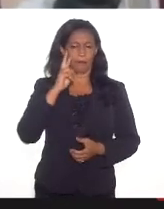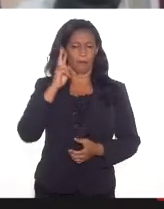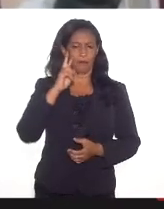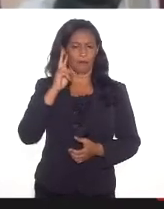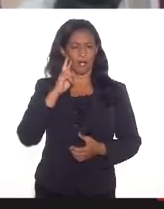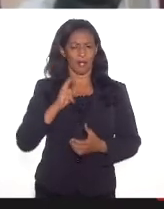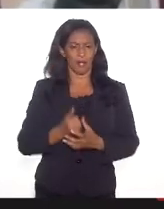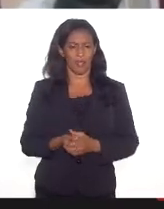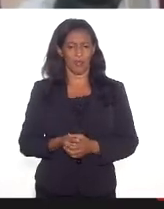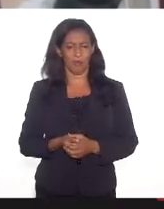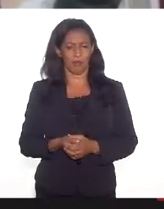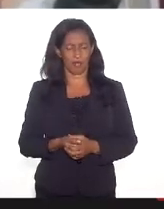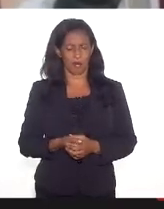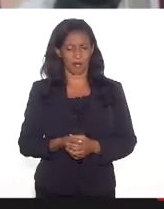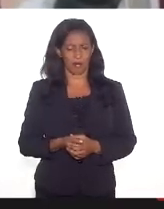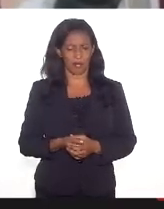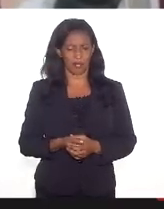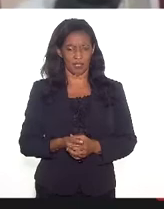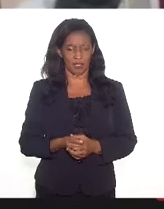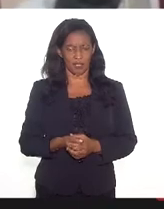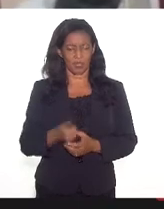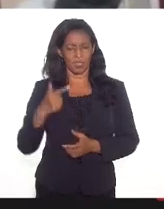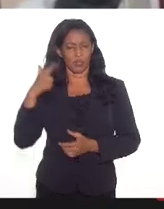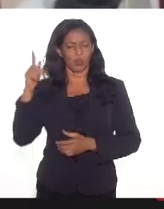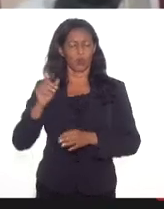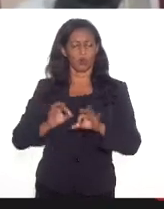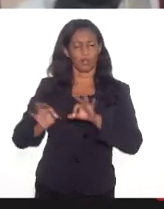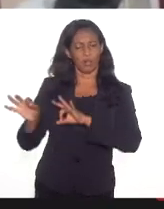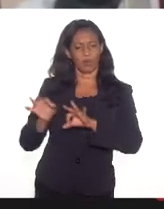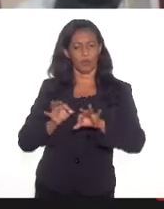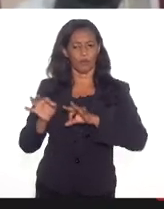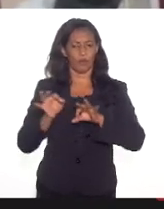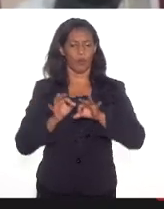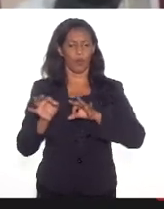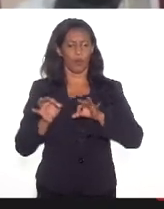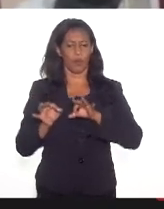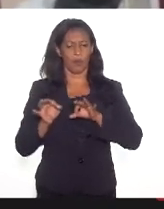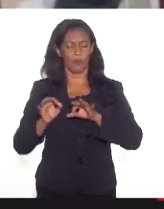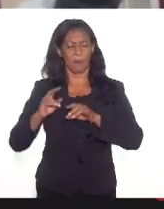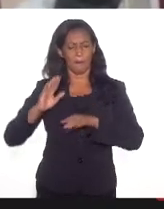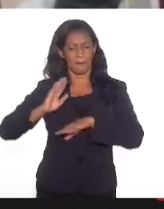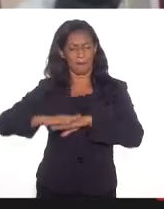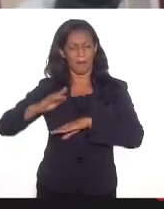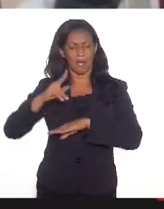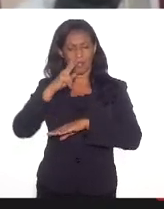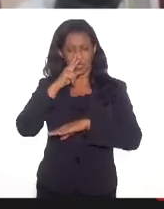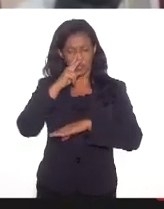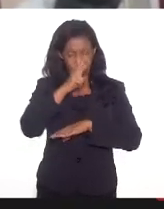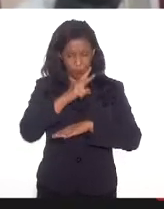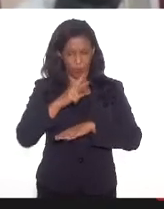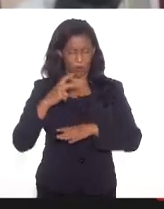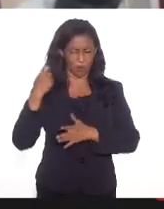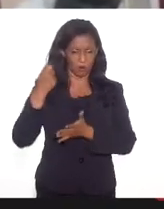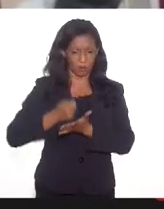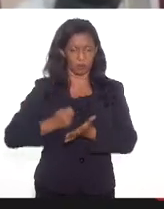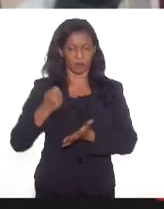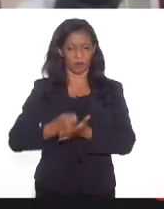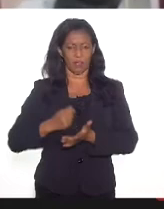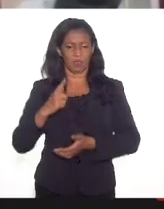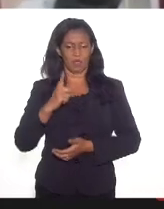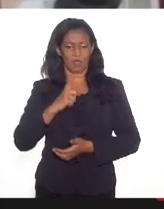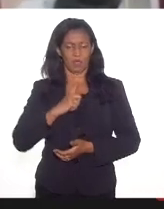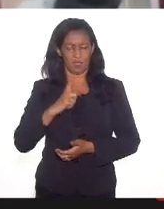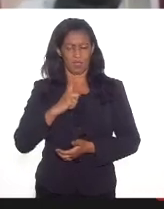quer fazer com que de uma maneira ainda mais forte e decidida venha